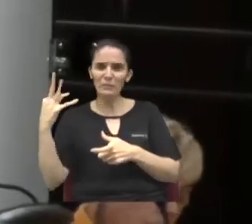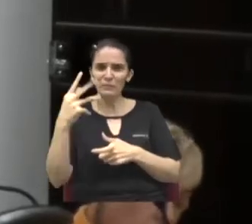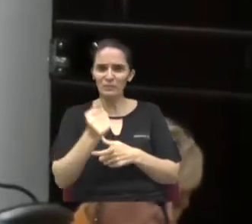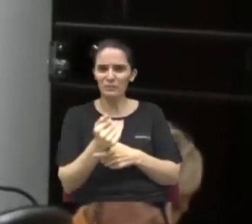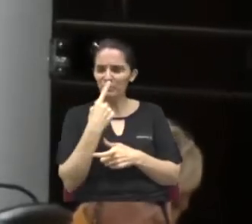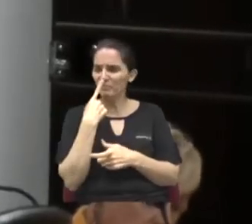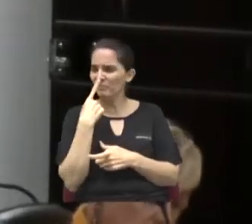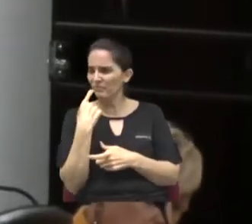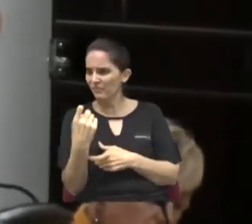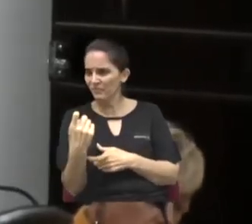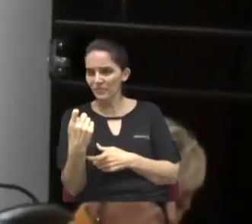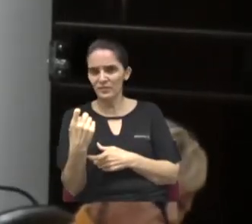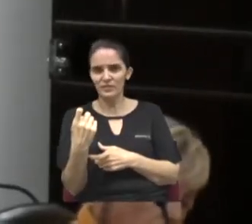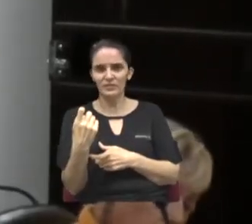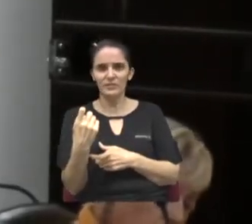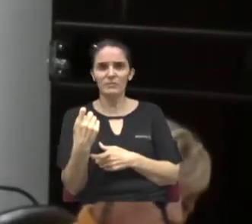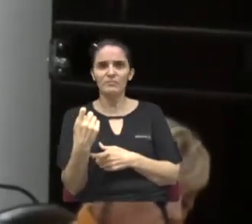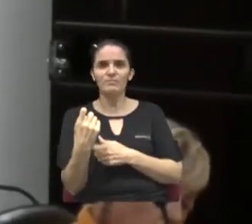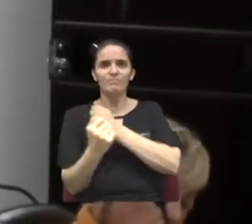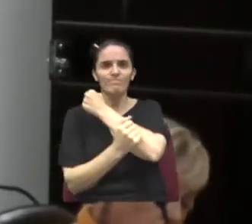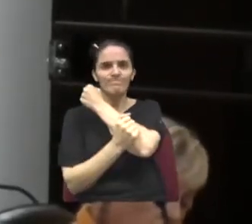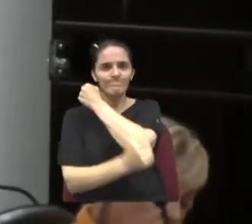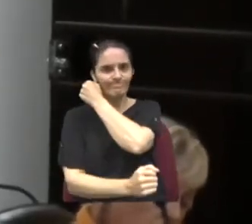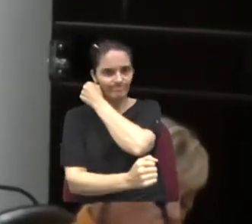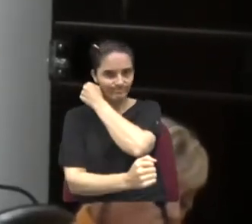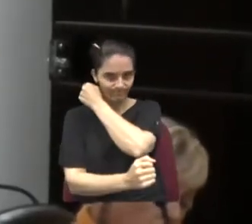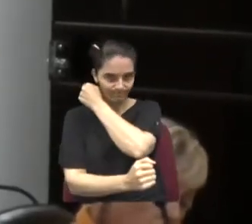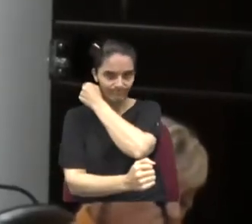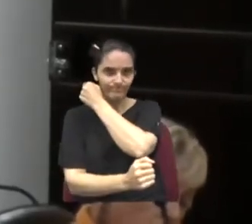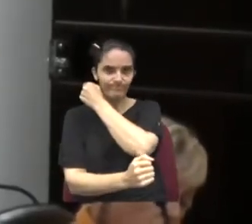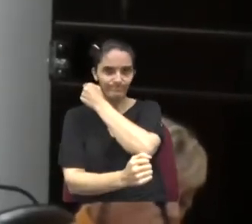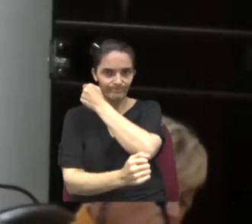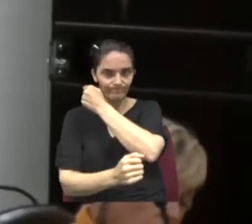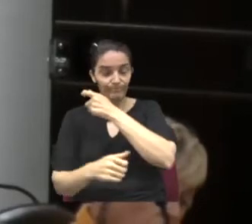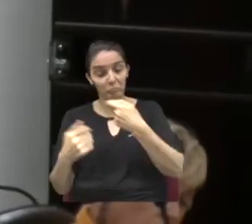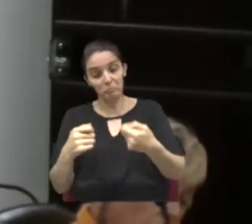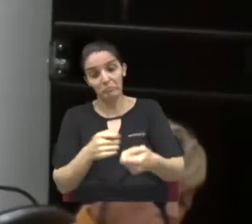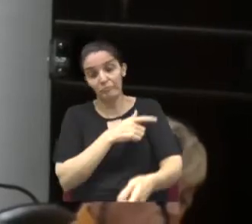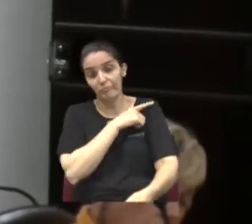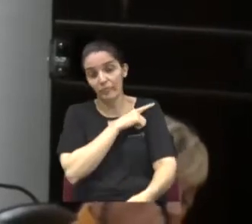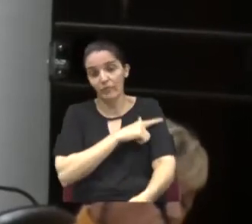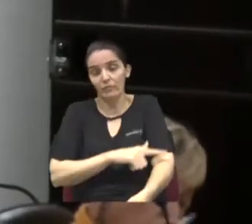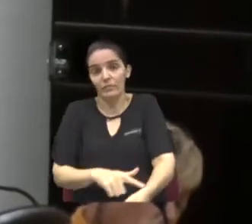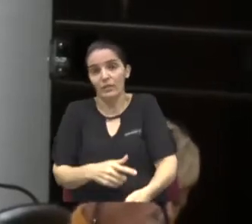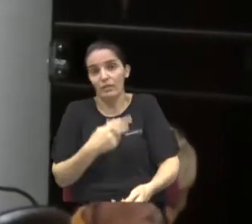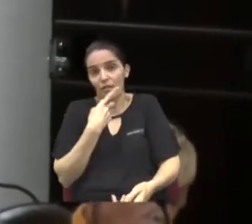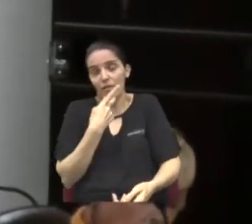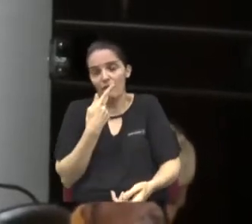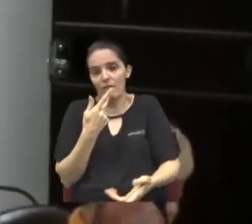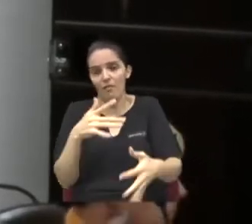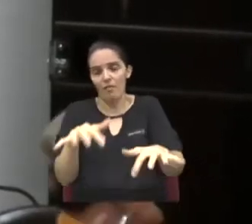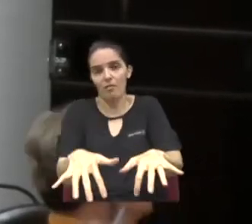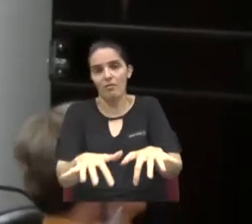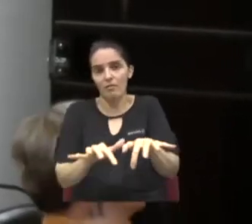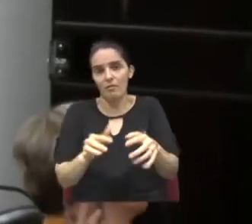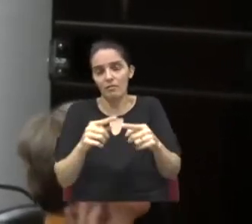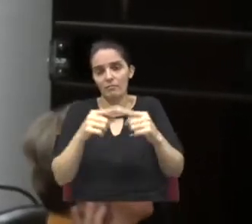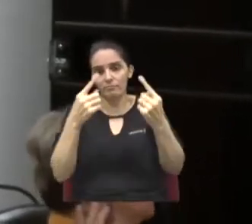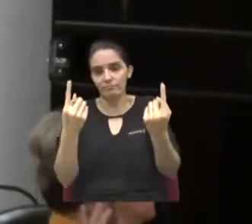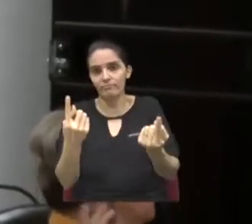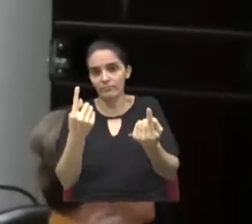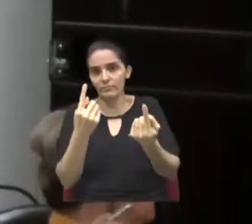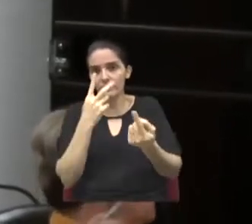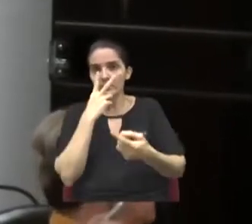fedendo fezes, para não falar outra coisa, e perder educação no plenário. E a gente acha que assim, é a sensação